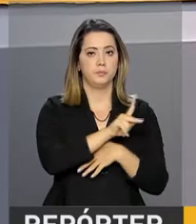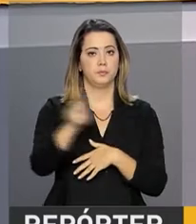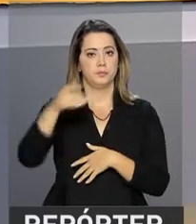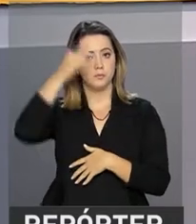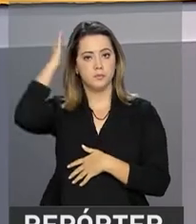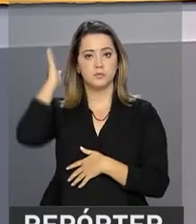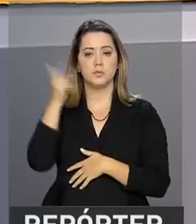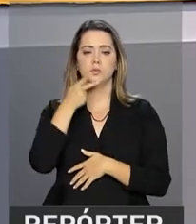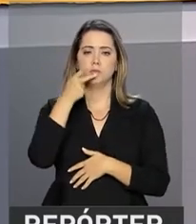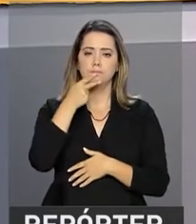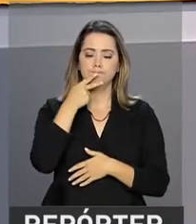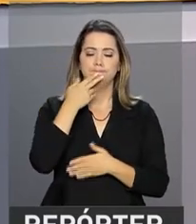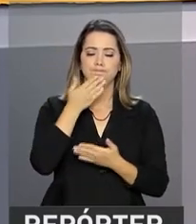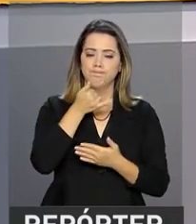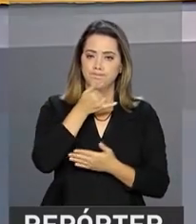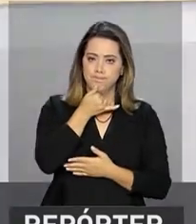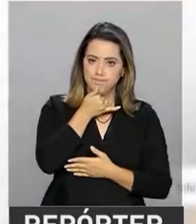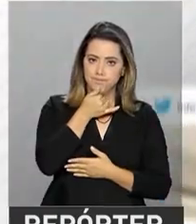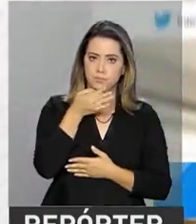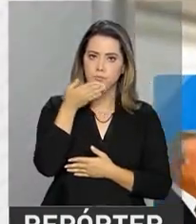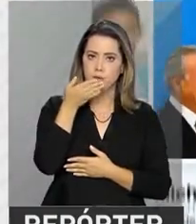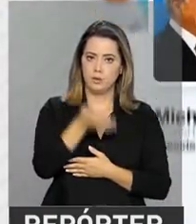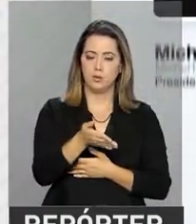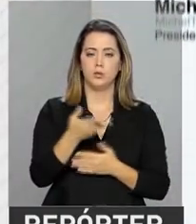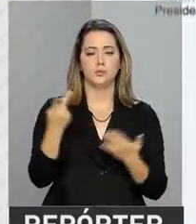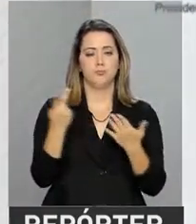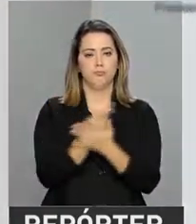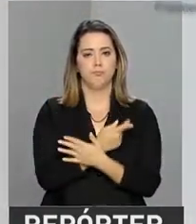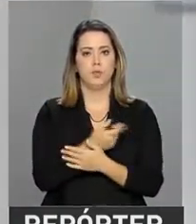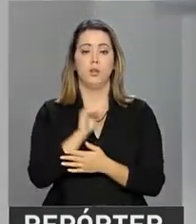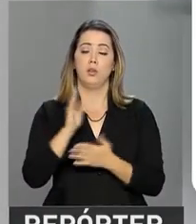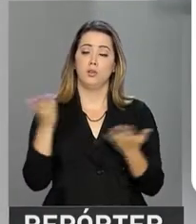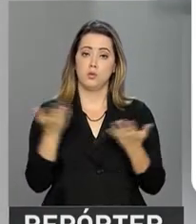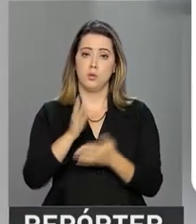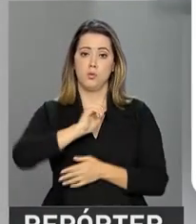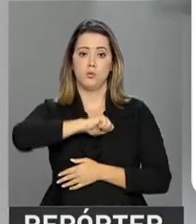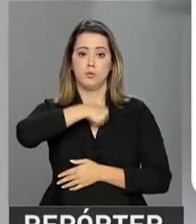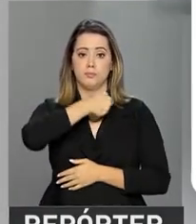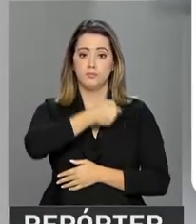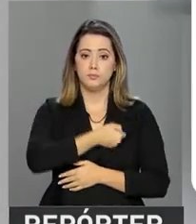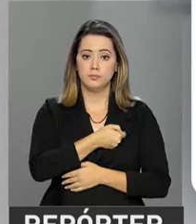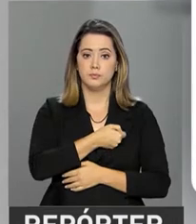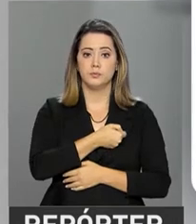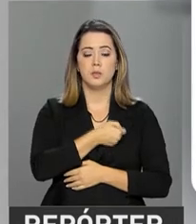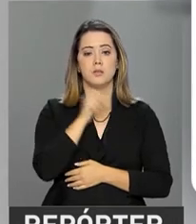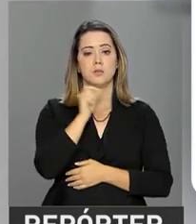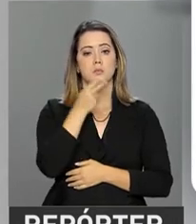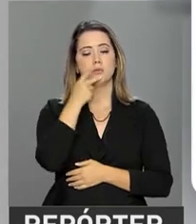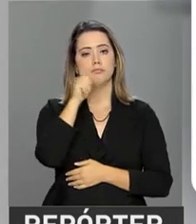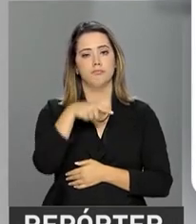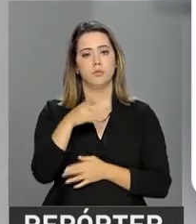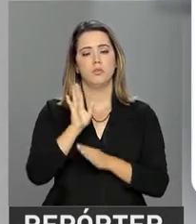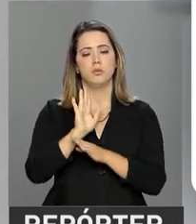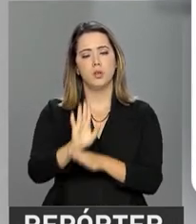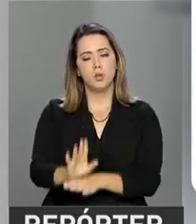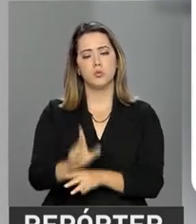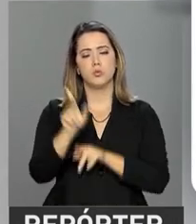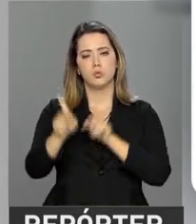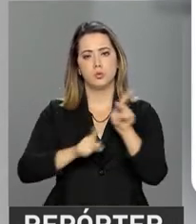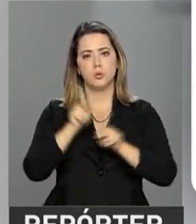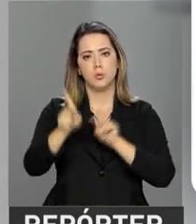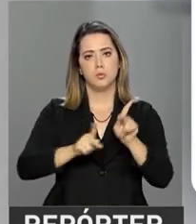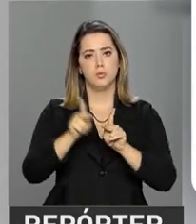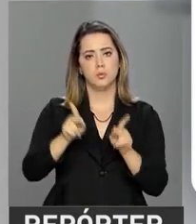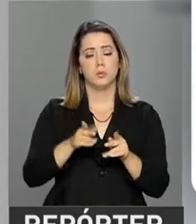Temer lamentou o atentado terrorista que aconteceu hoje mais cedo em Barcelona, na Espanha. Temer manifestou solidariedade ao